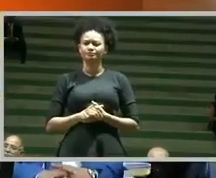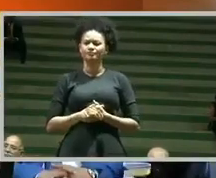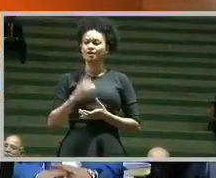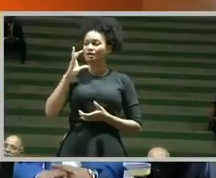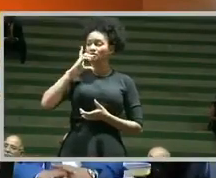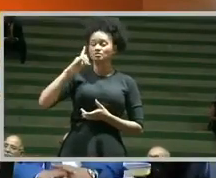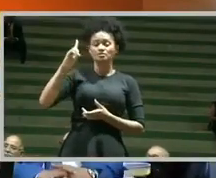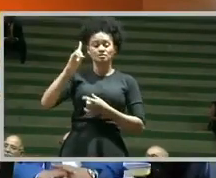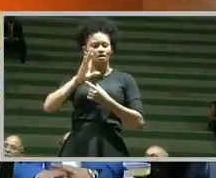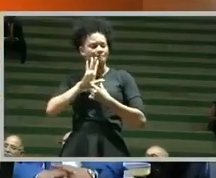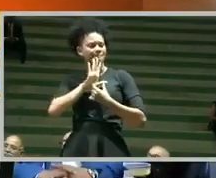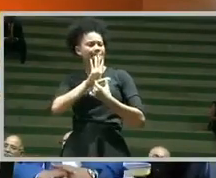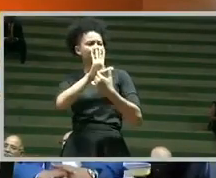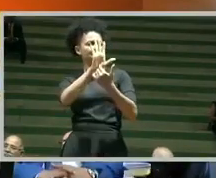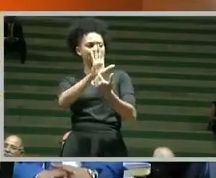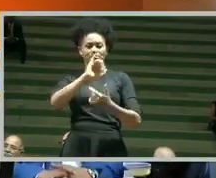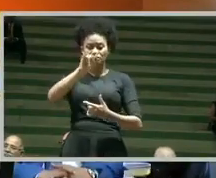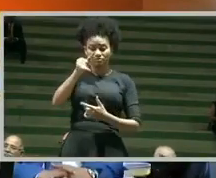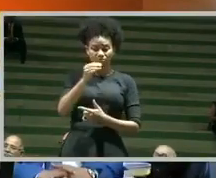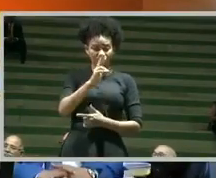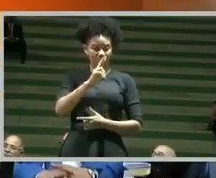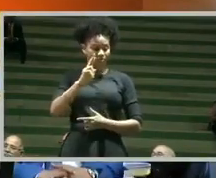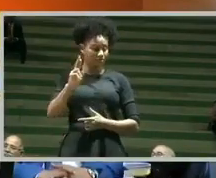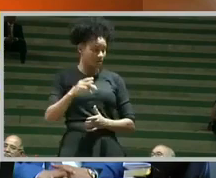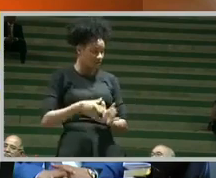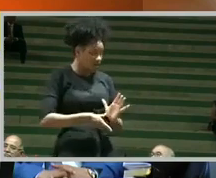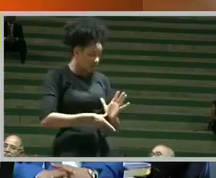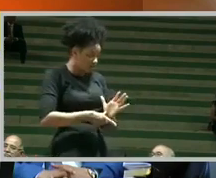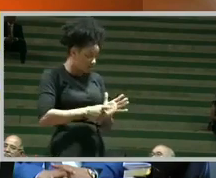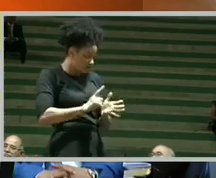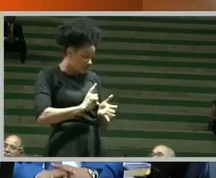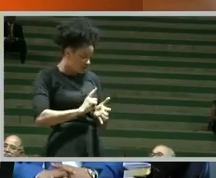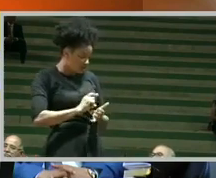Deus se apresenta a Jeremias e diz: antes...